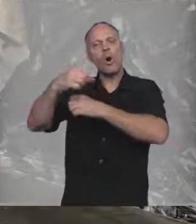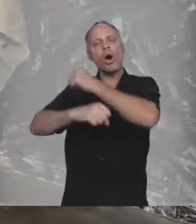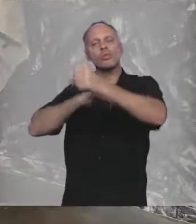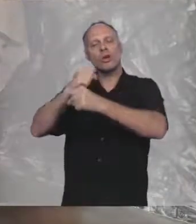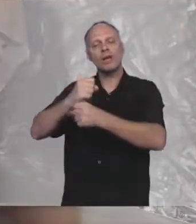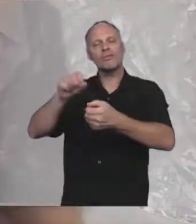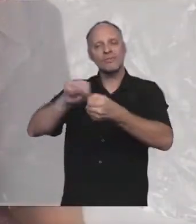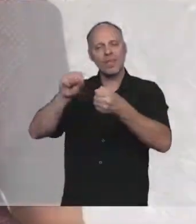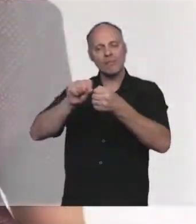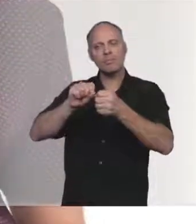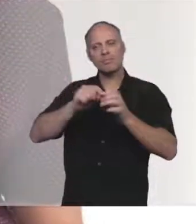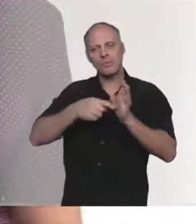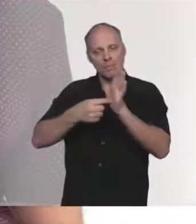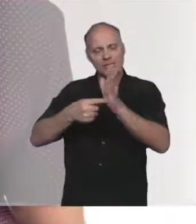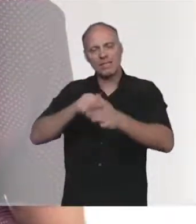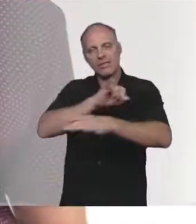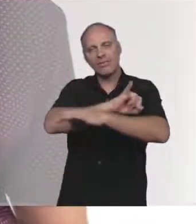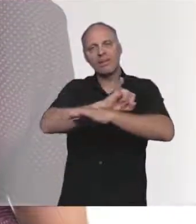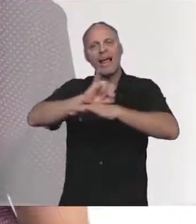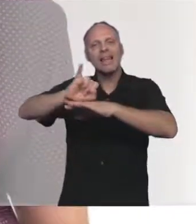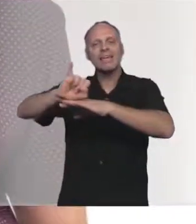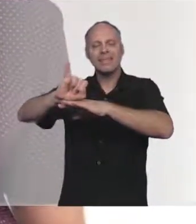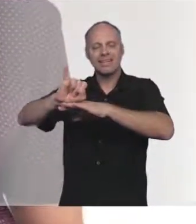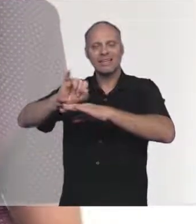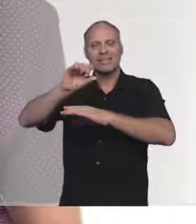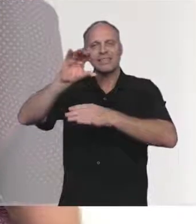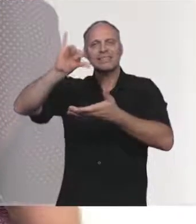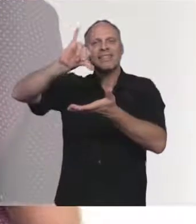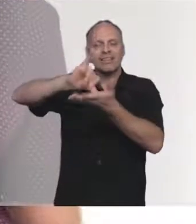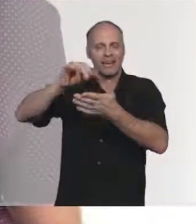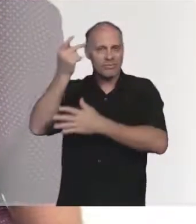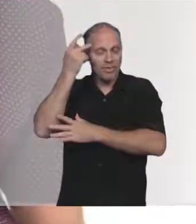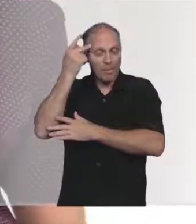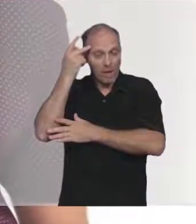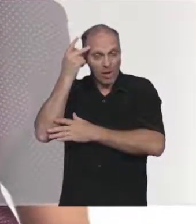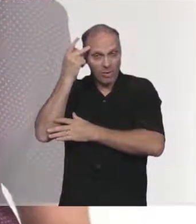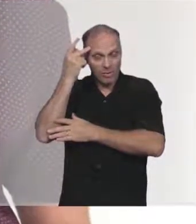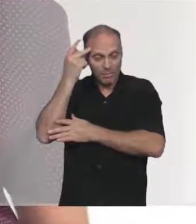o nosso grupo, na Galeria Central, São Paulo.